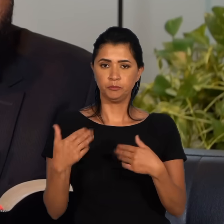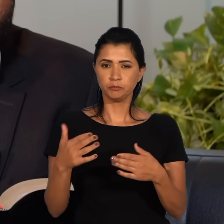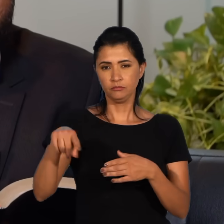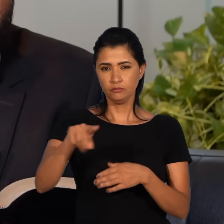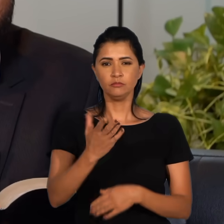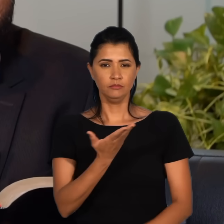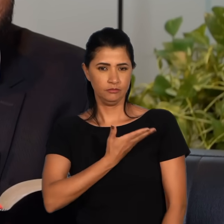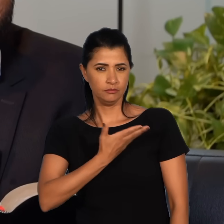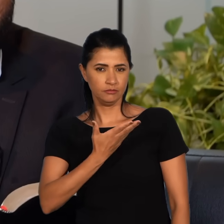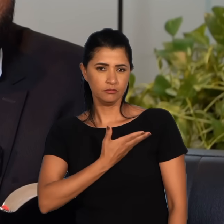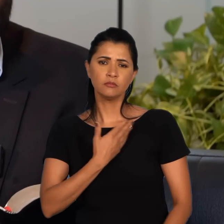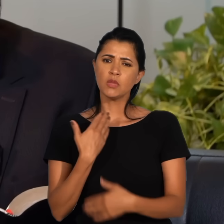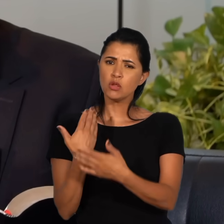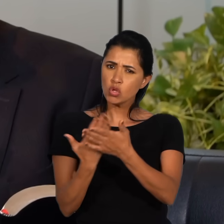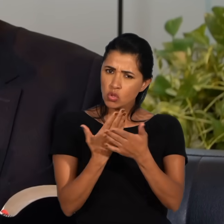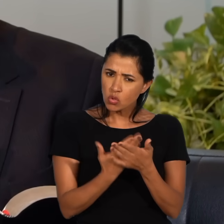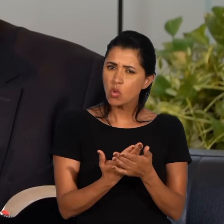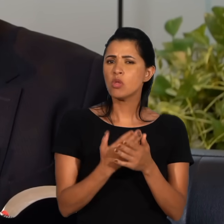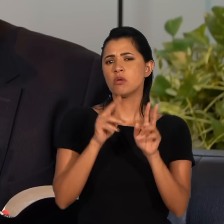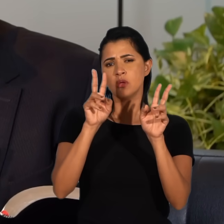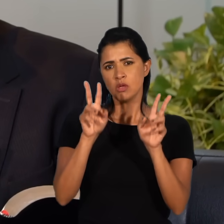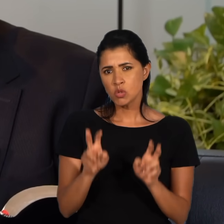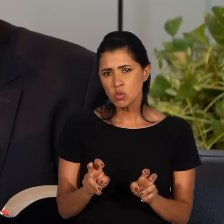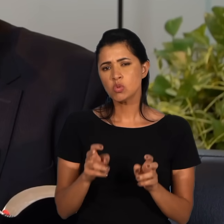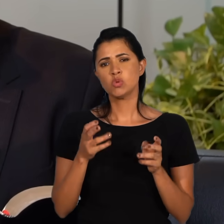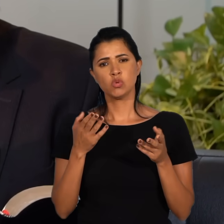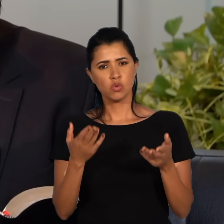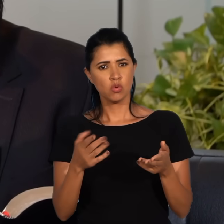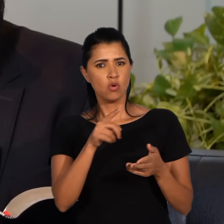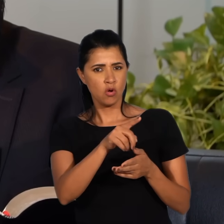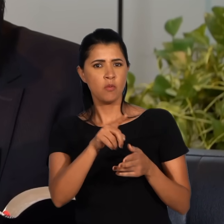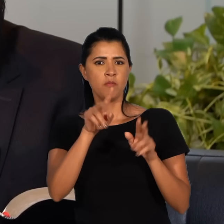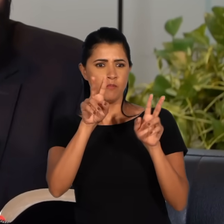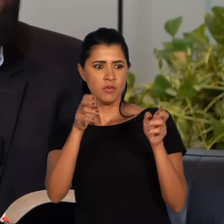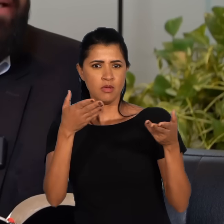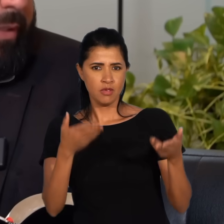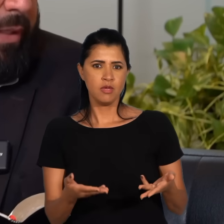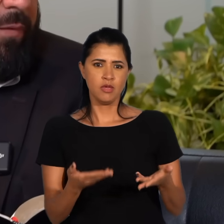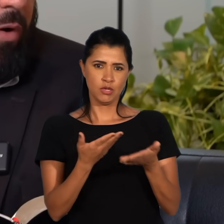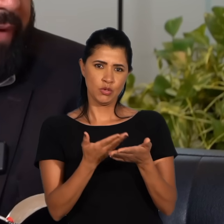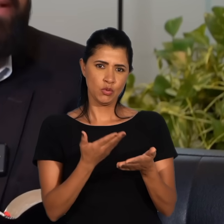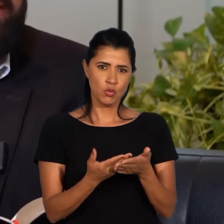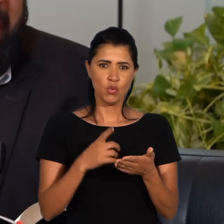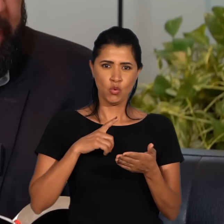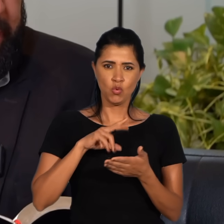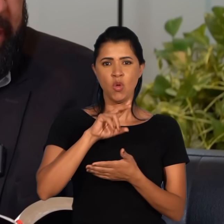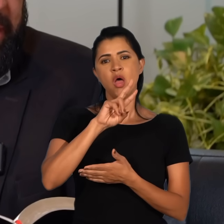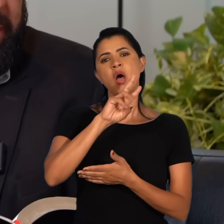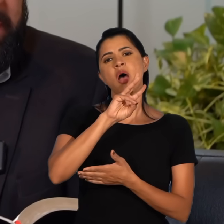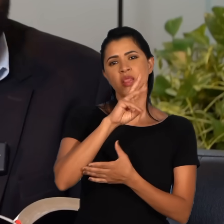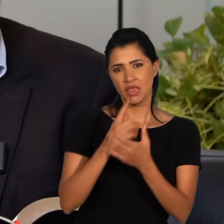uma exortação PR os amigos de estudarem melhor a respeito dessa a desse dessa temática que envolve a